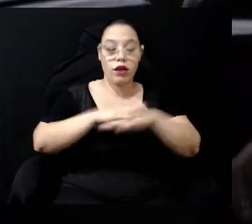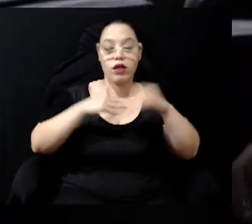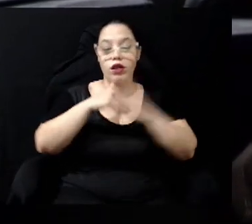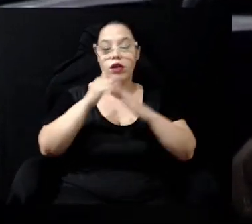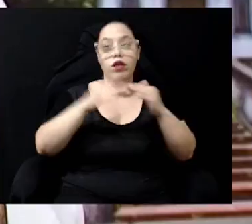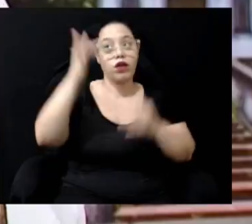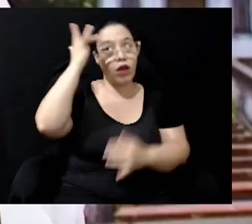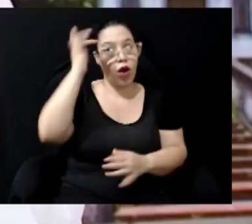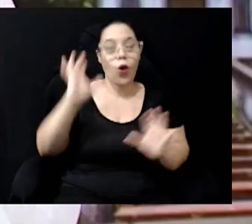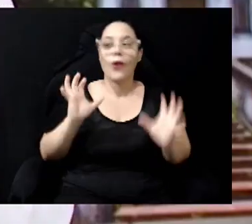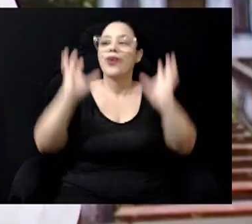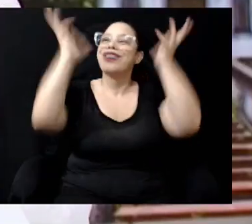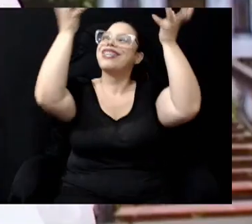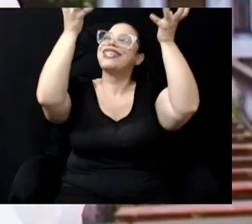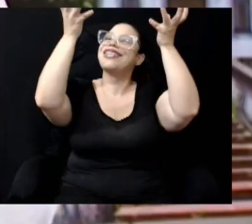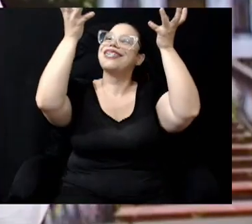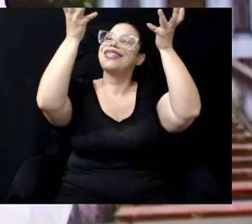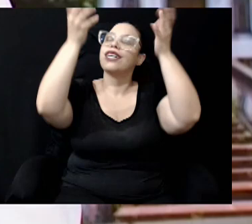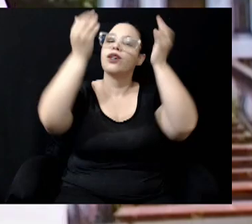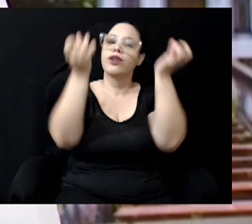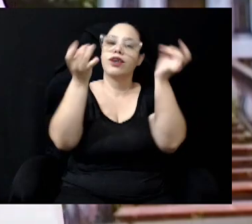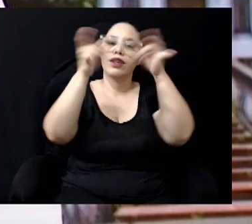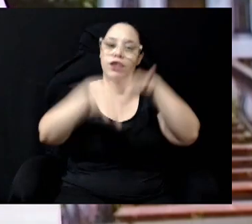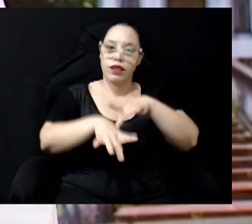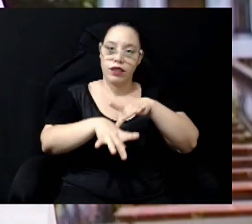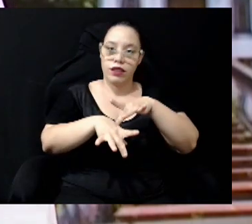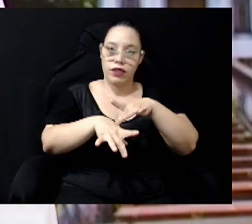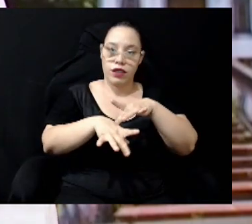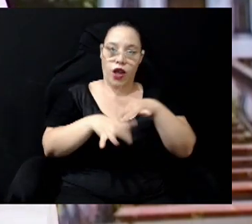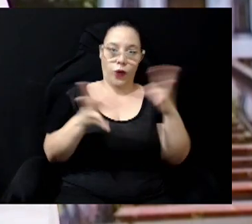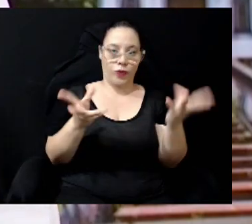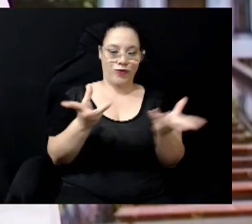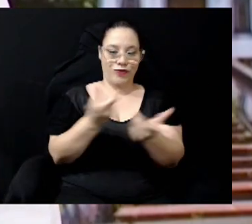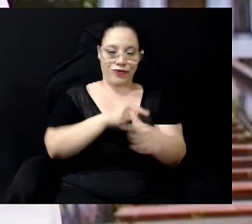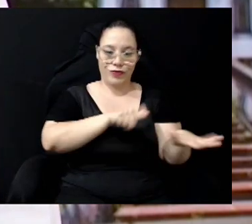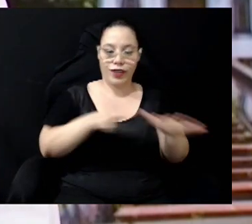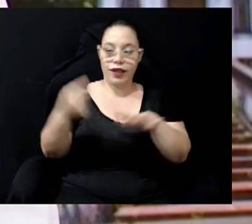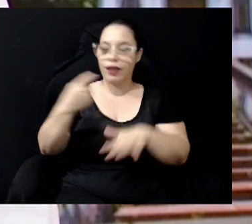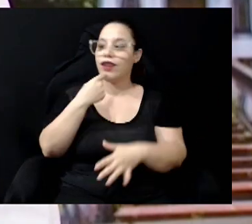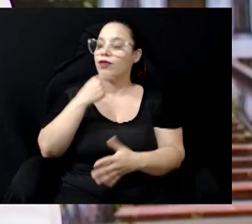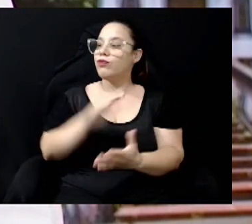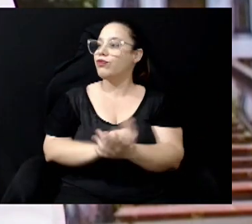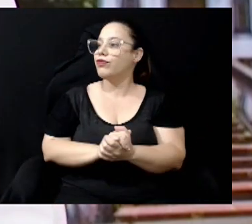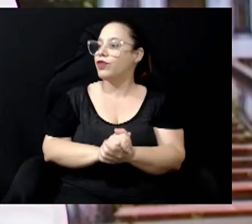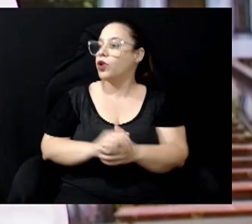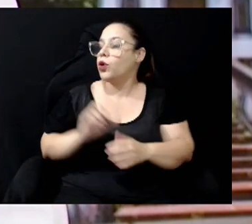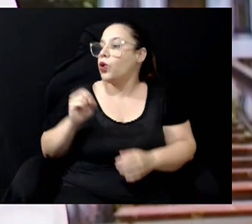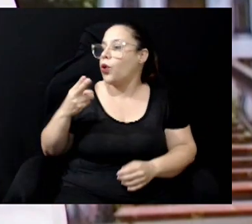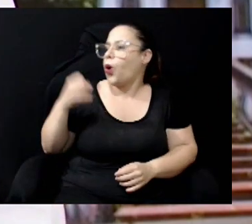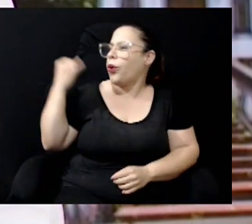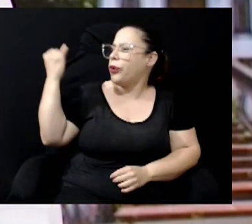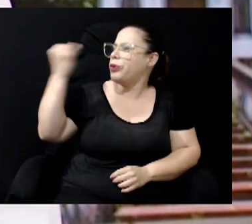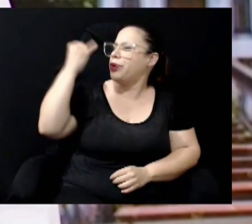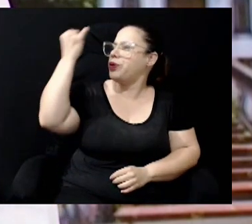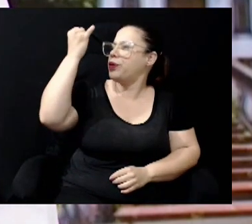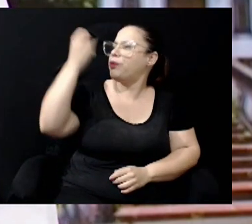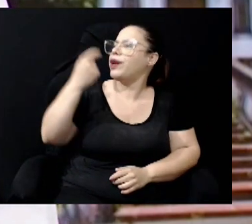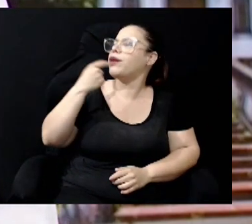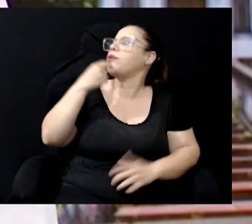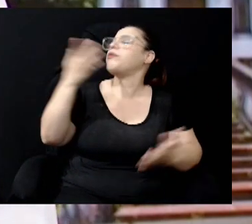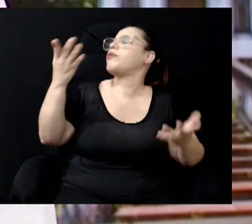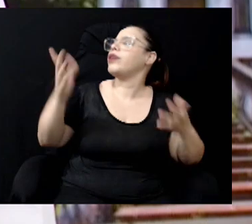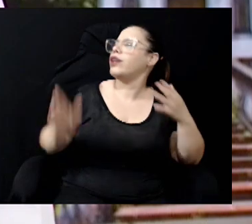festival que encerra essa semana maravilhosa aqui em Campinas. Bom, qual a importância aqui para Campinas, né,